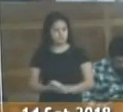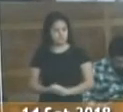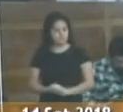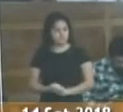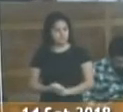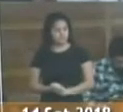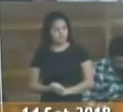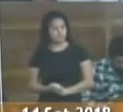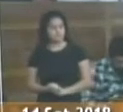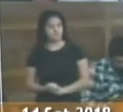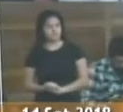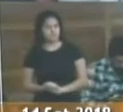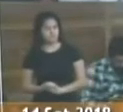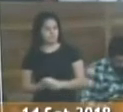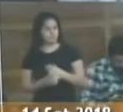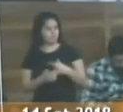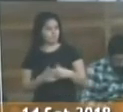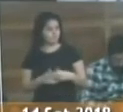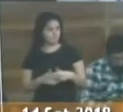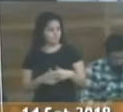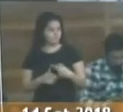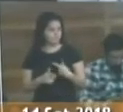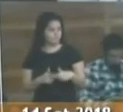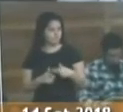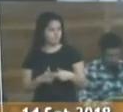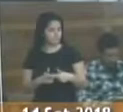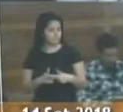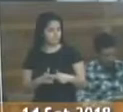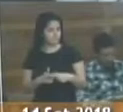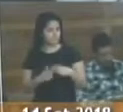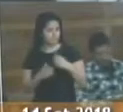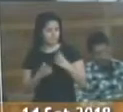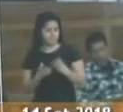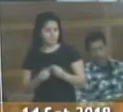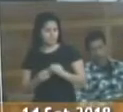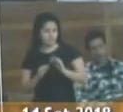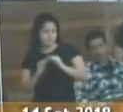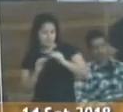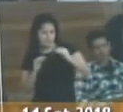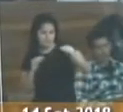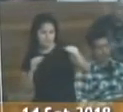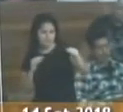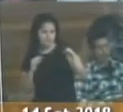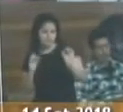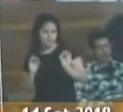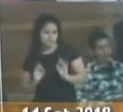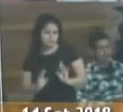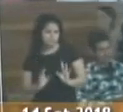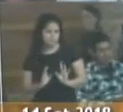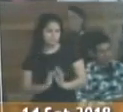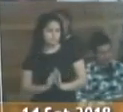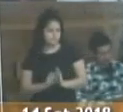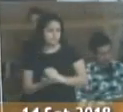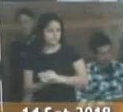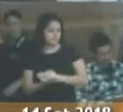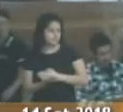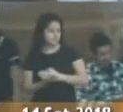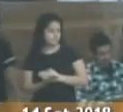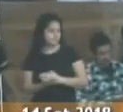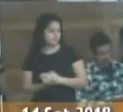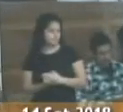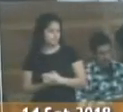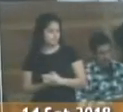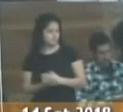é que o problema, deputado, vai muito além dessas necessidades básicas que primeiro vieram